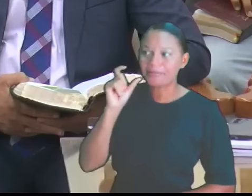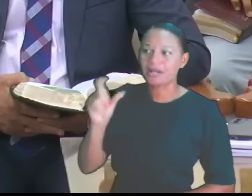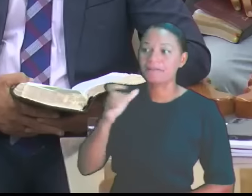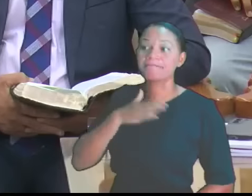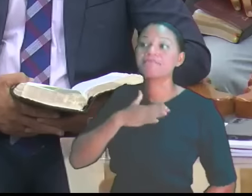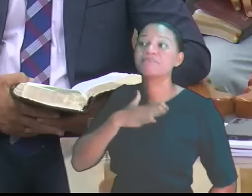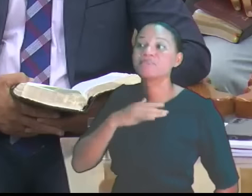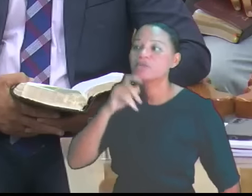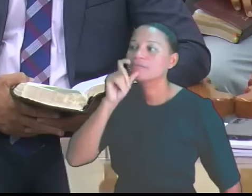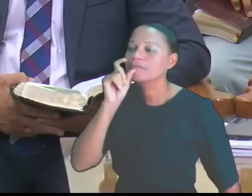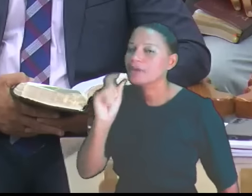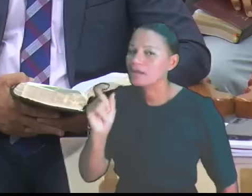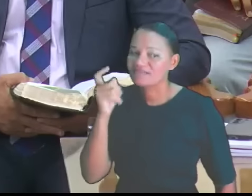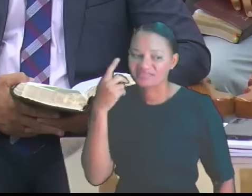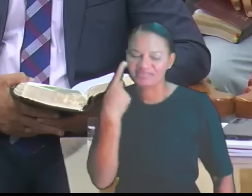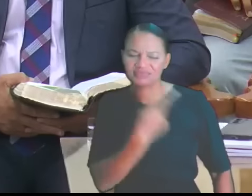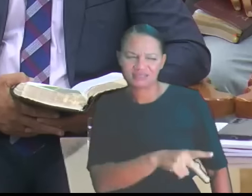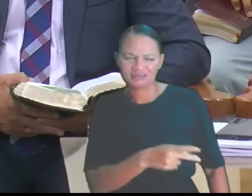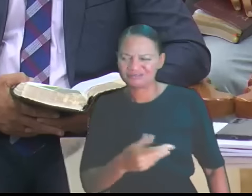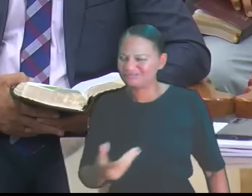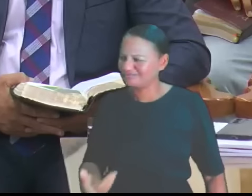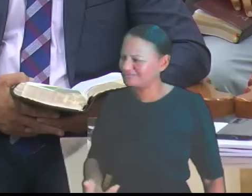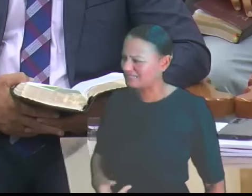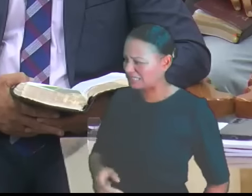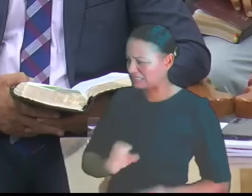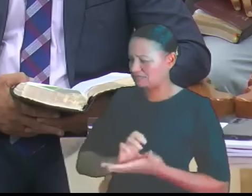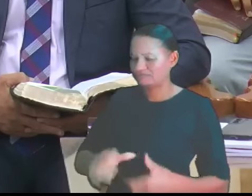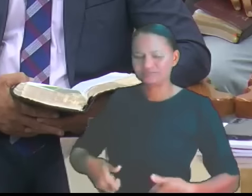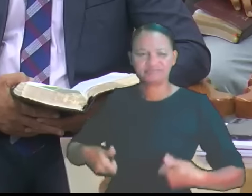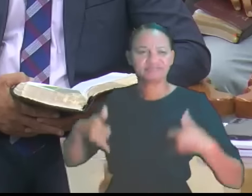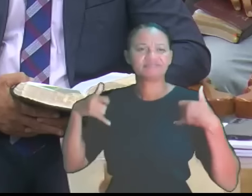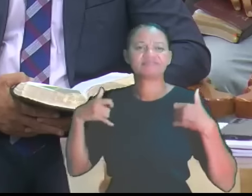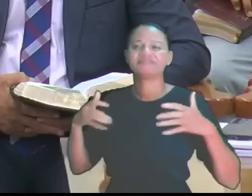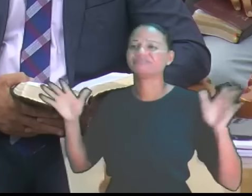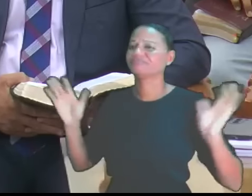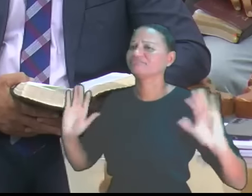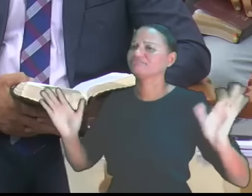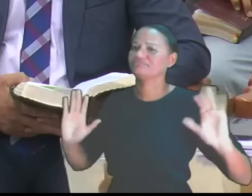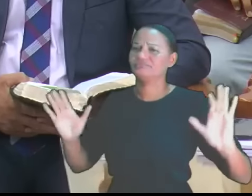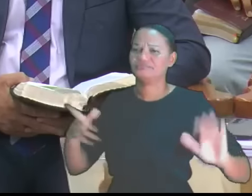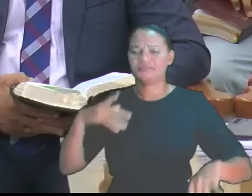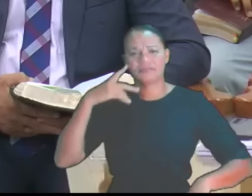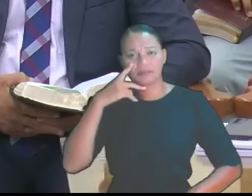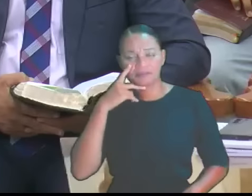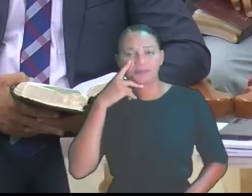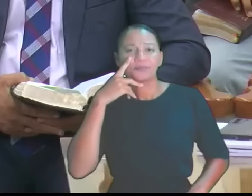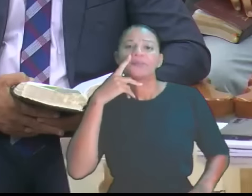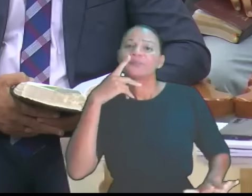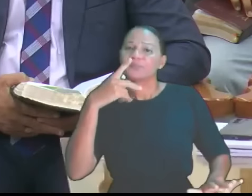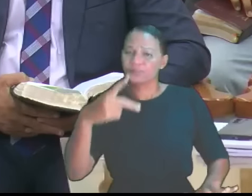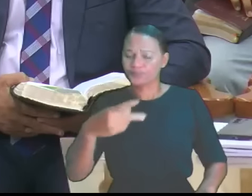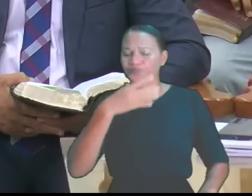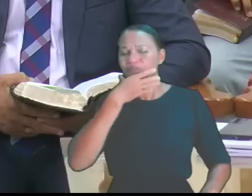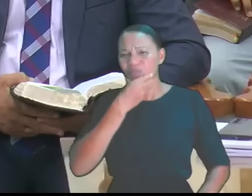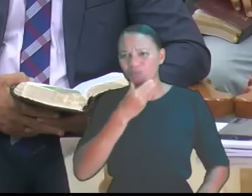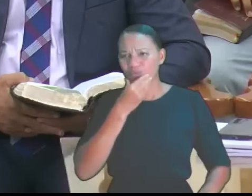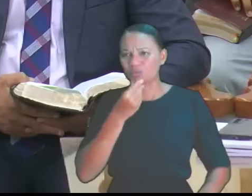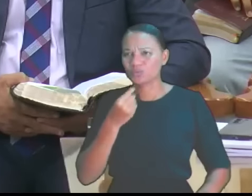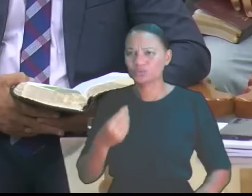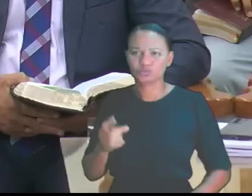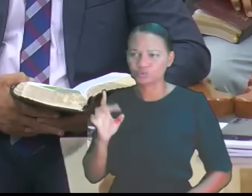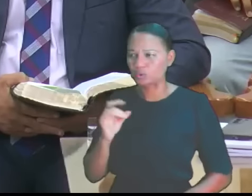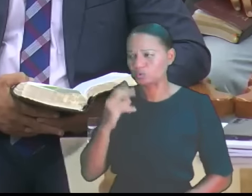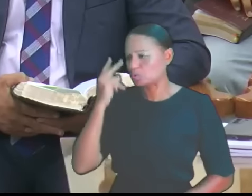dele. O pastor Elias era muito exaltado. Não, irmão, Elias era profeta. E profeta não é só em duas horas de